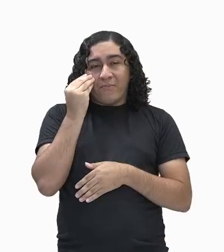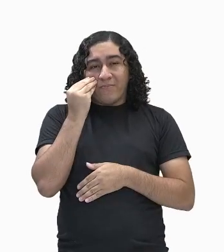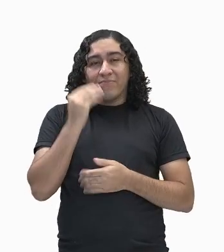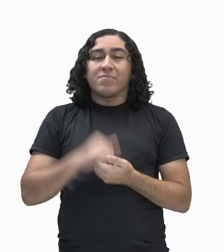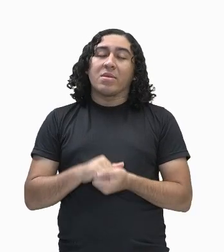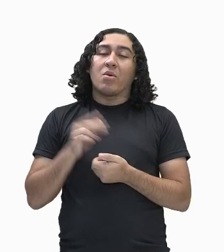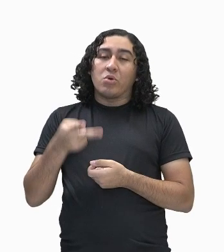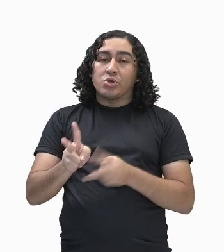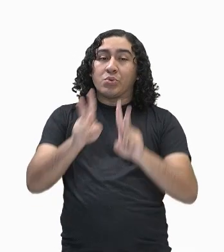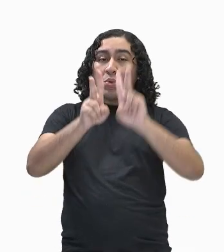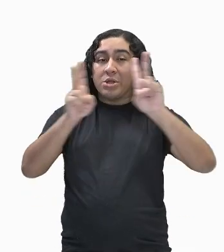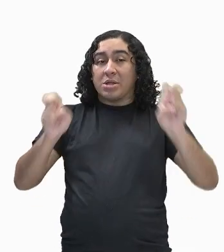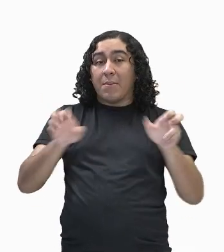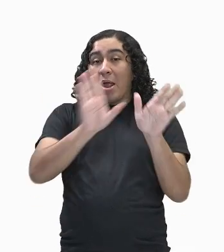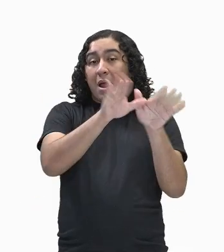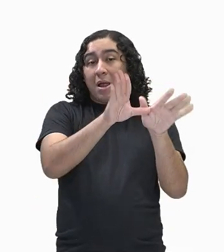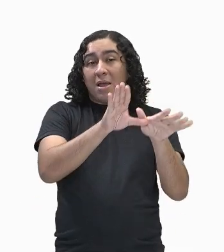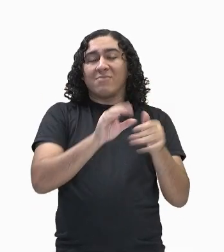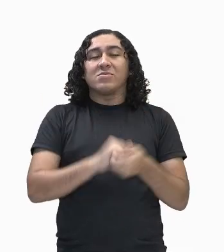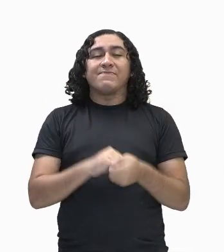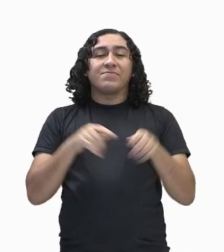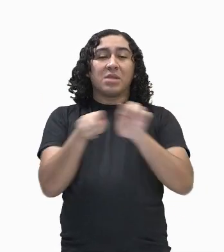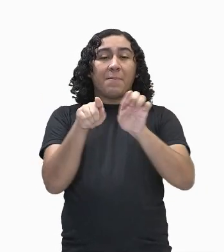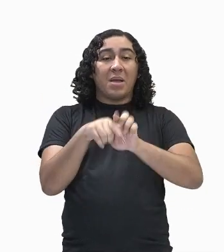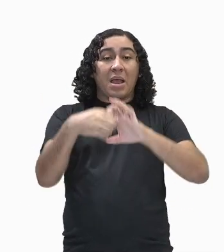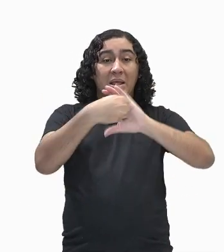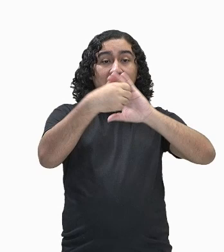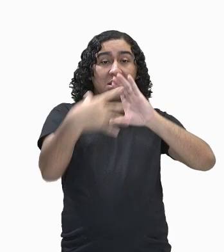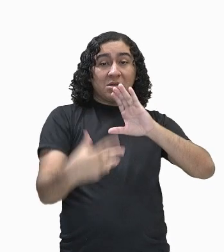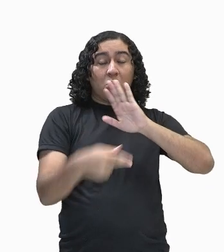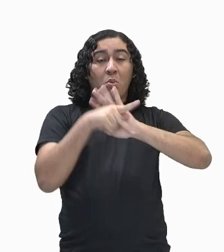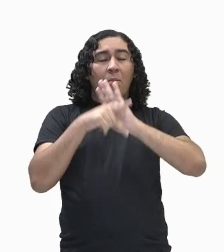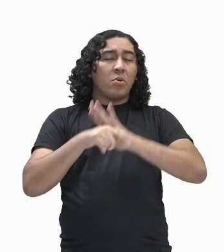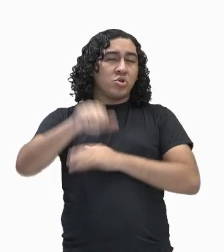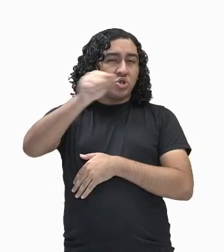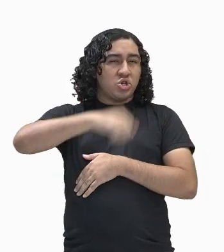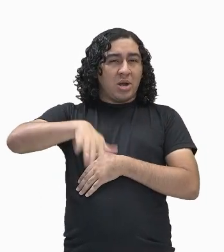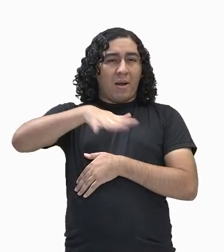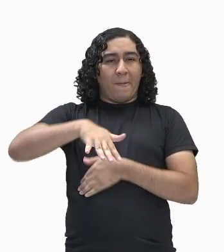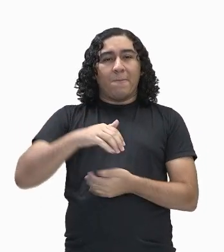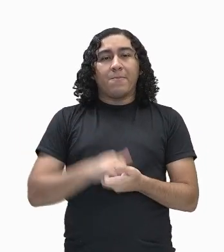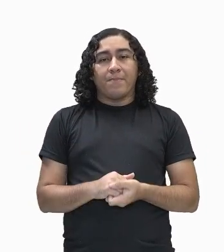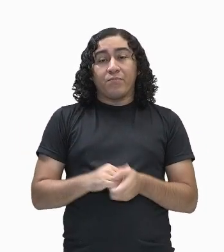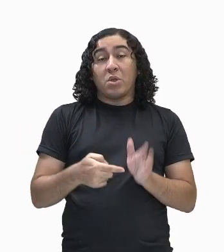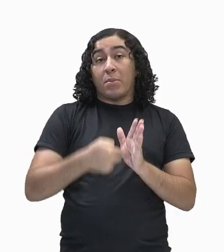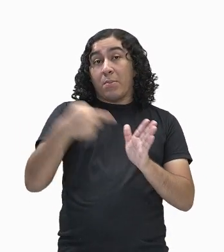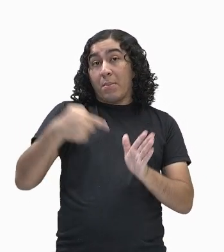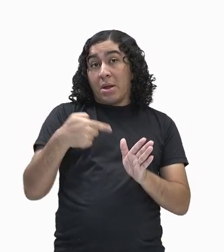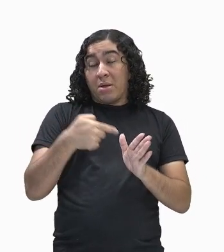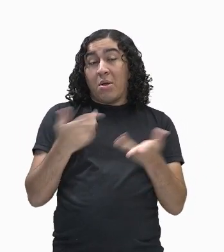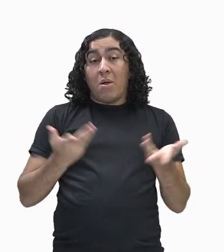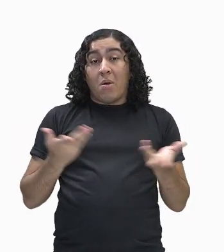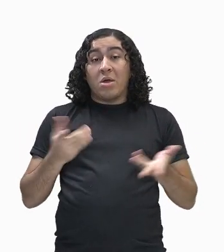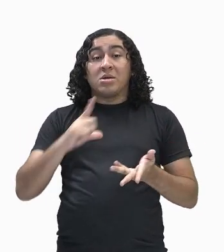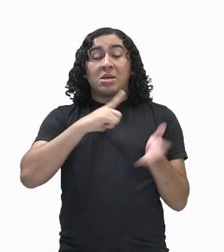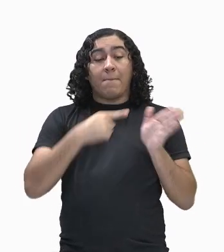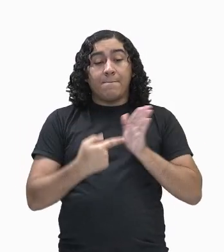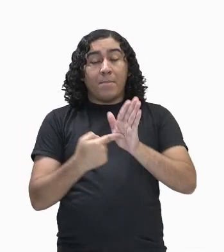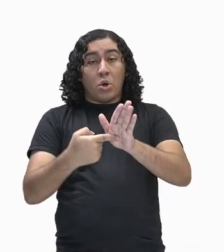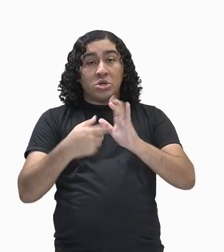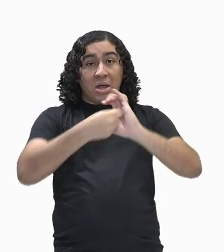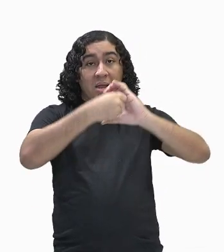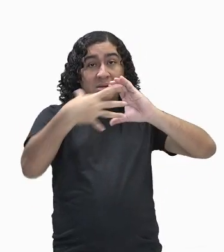falando sobre as aves, sobre as características de um modo geral. Nesse primeiro momento vou trazer as características